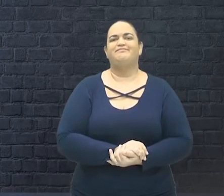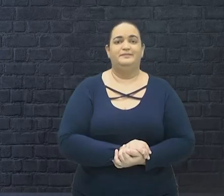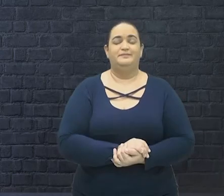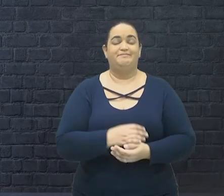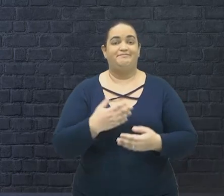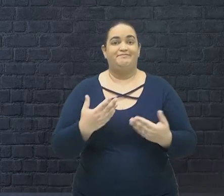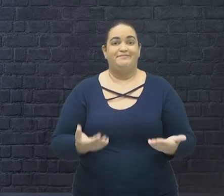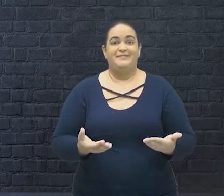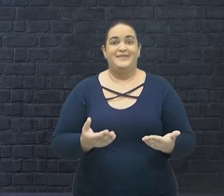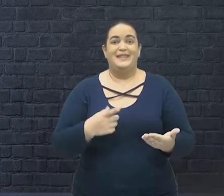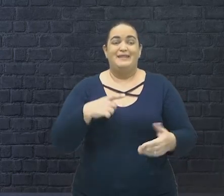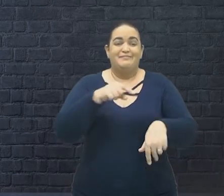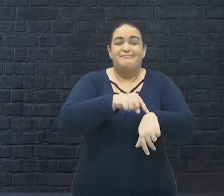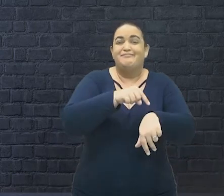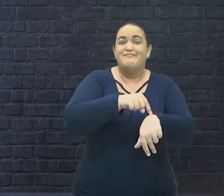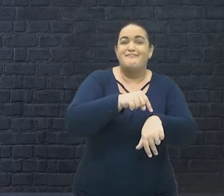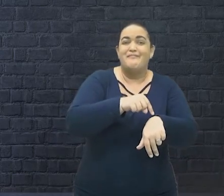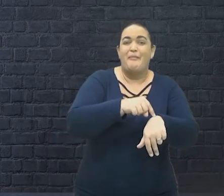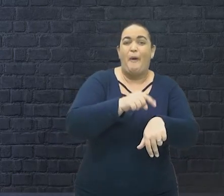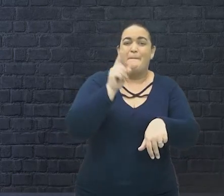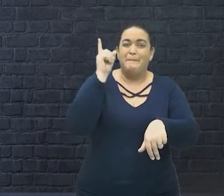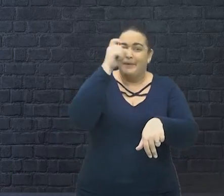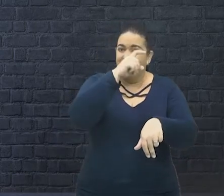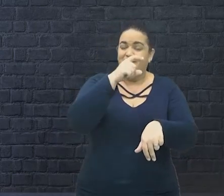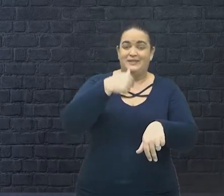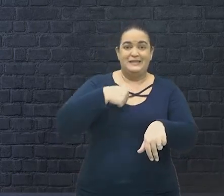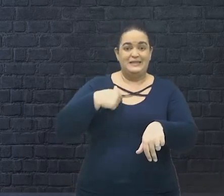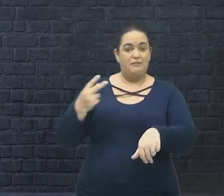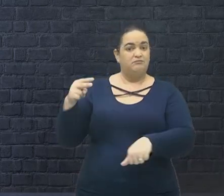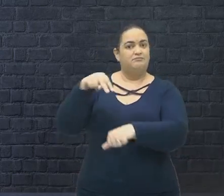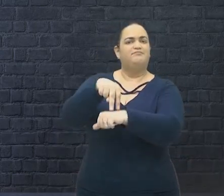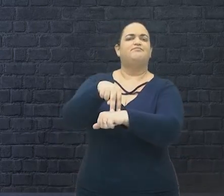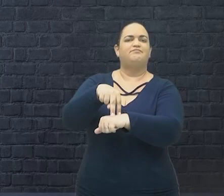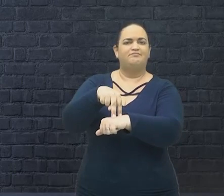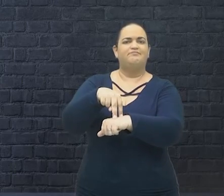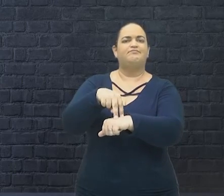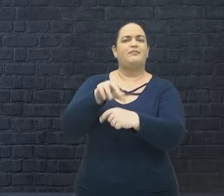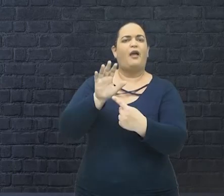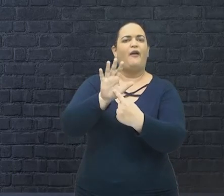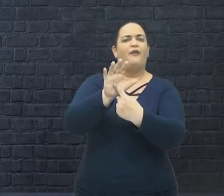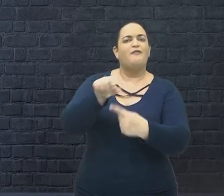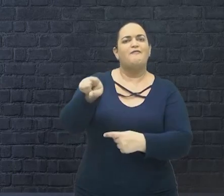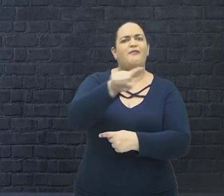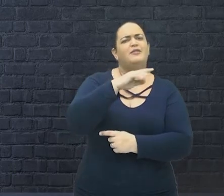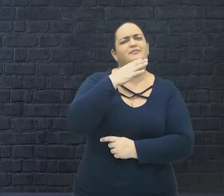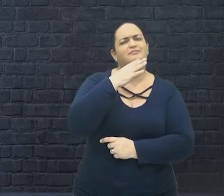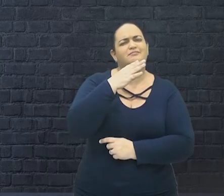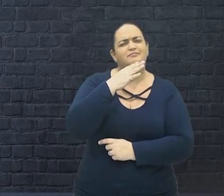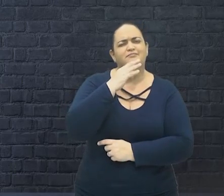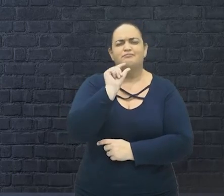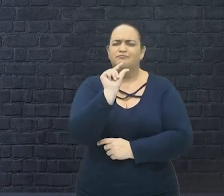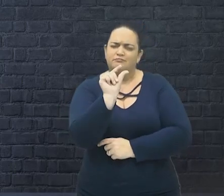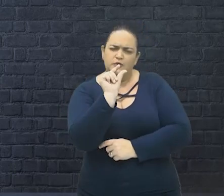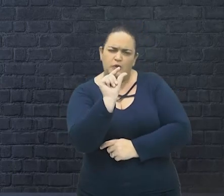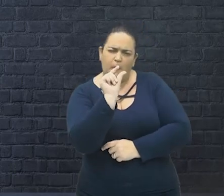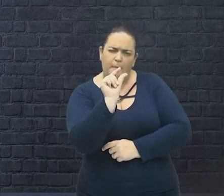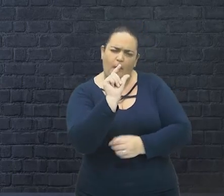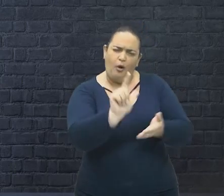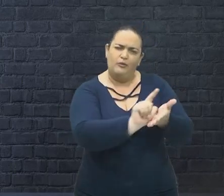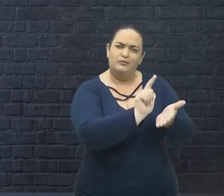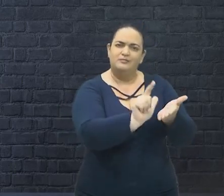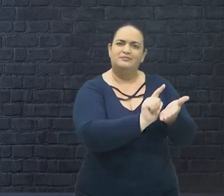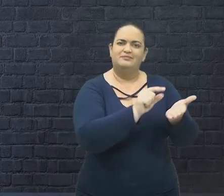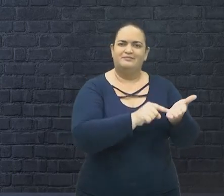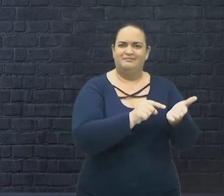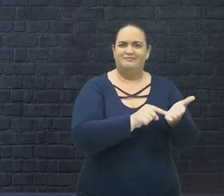disco. Então, neste momento, eu apresentarei para você para